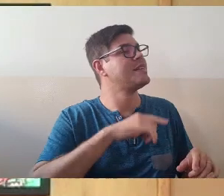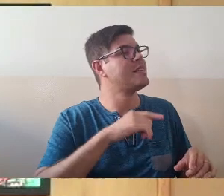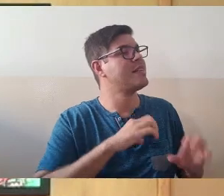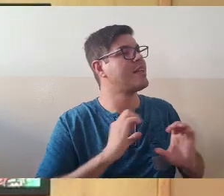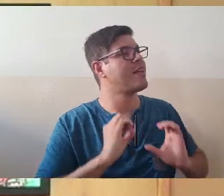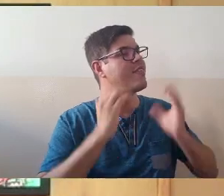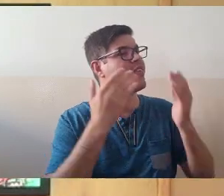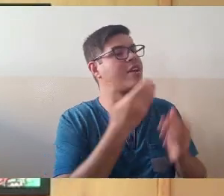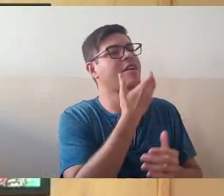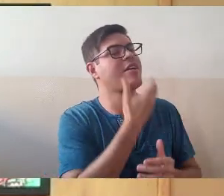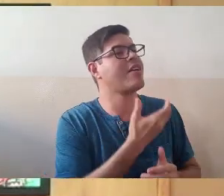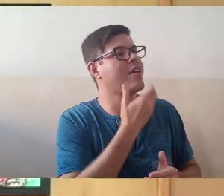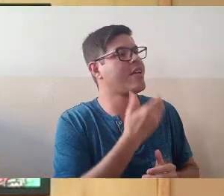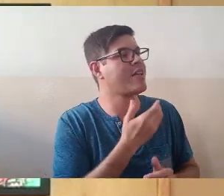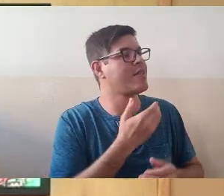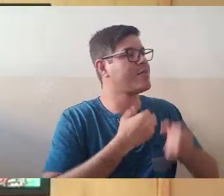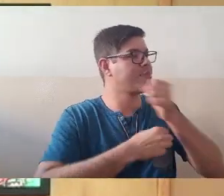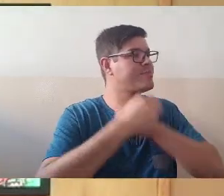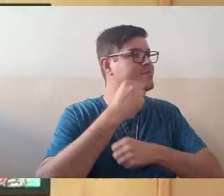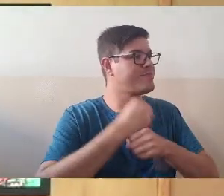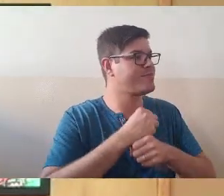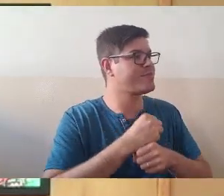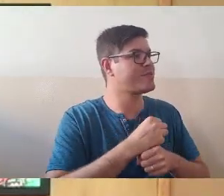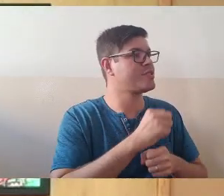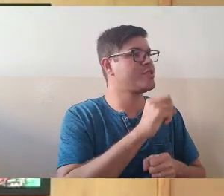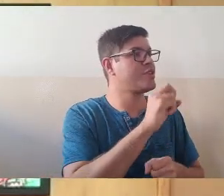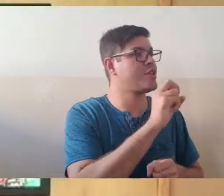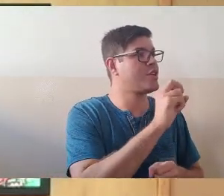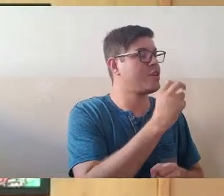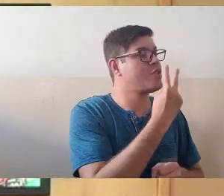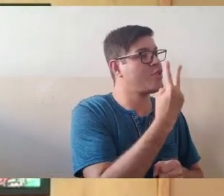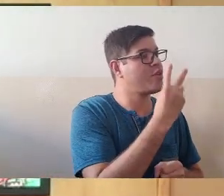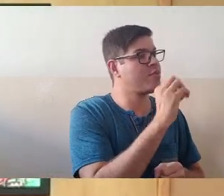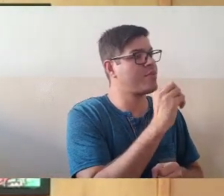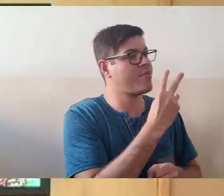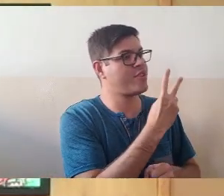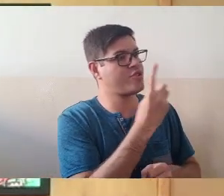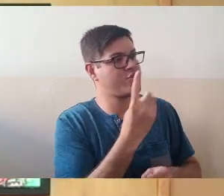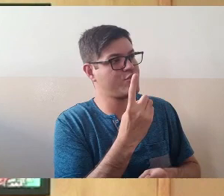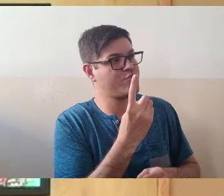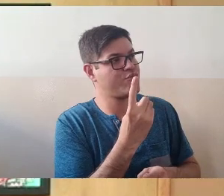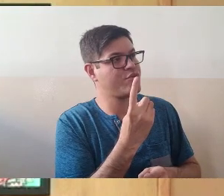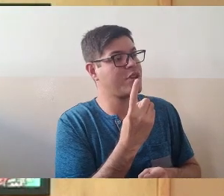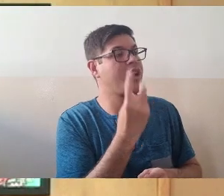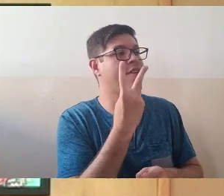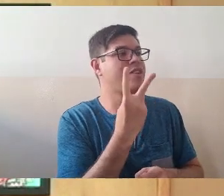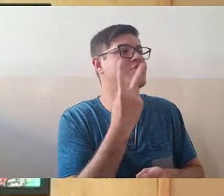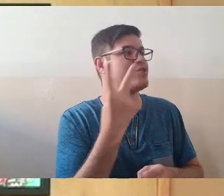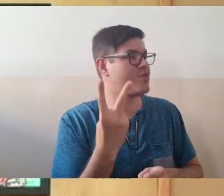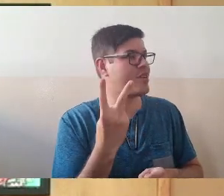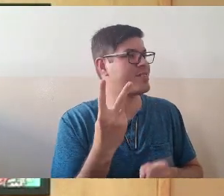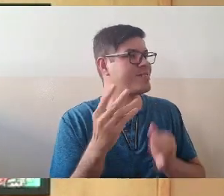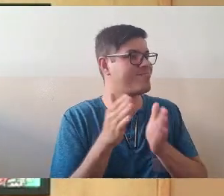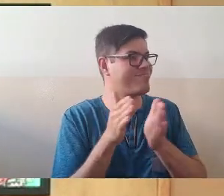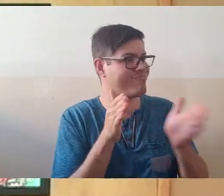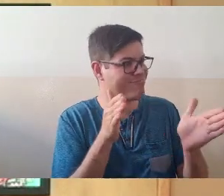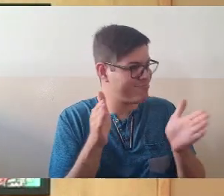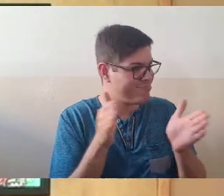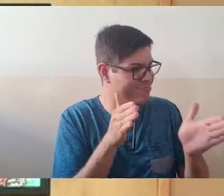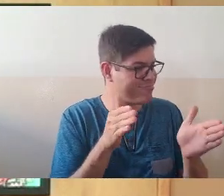21 e 22. Sim. Né? O pessoal vai pro bairro e toca lá. A gente ia contratar os caras de fora. Cheguei para a banda e falei assim, tem uma proposta para